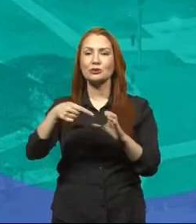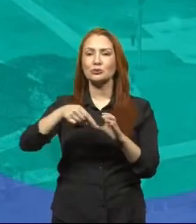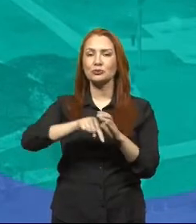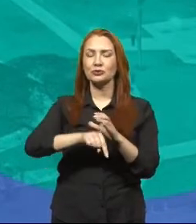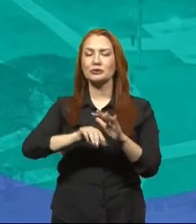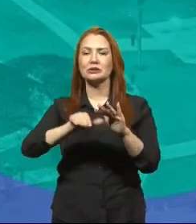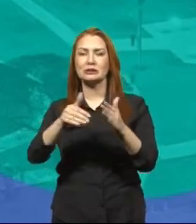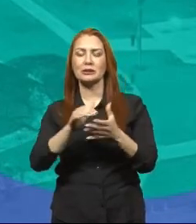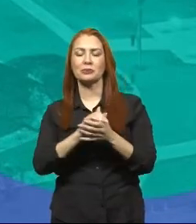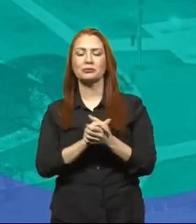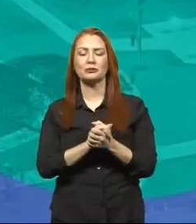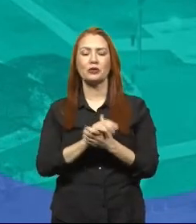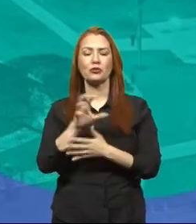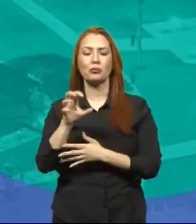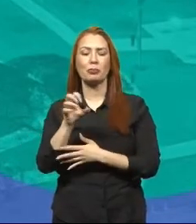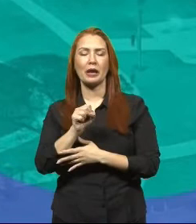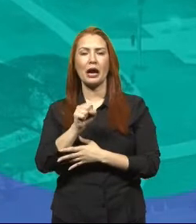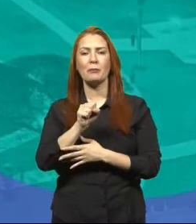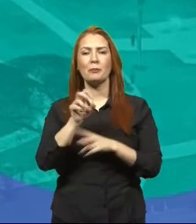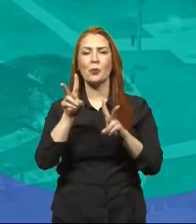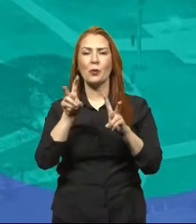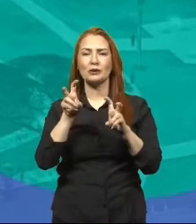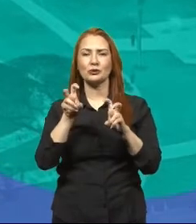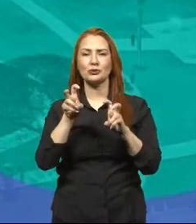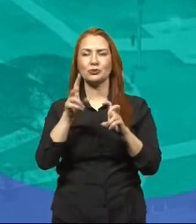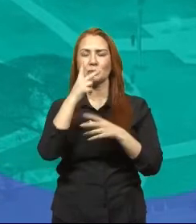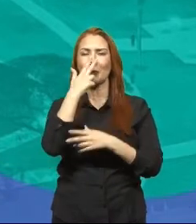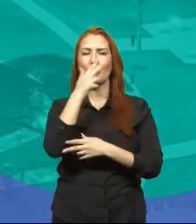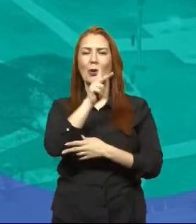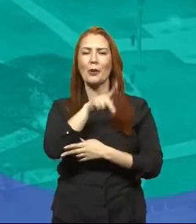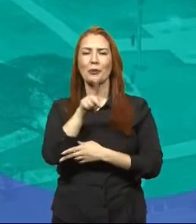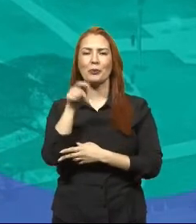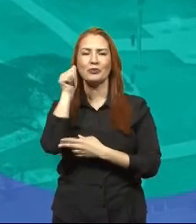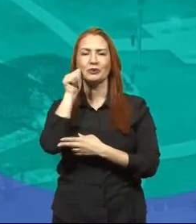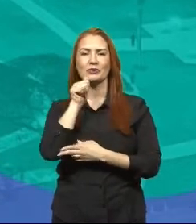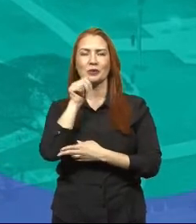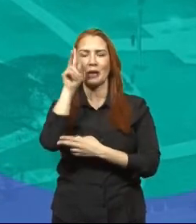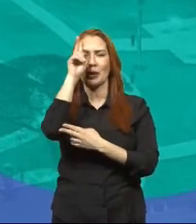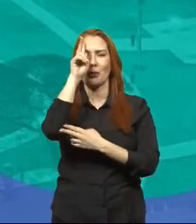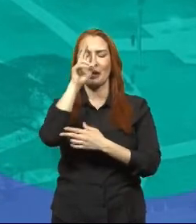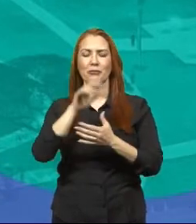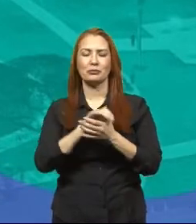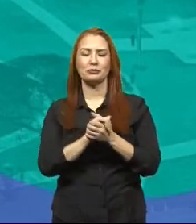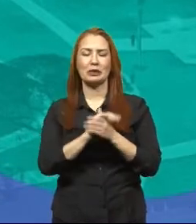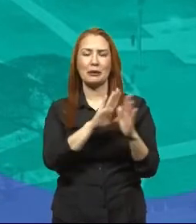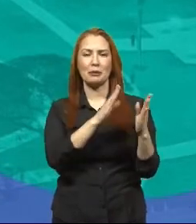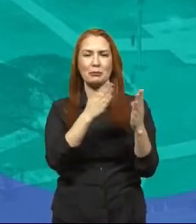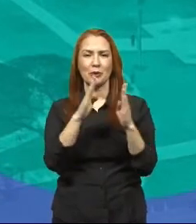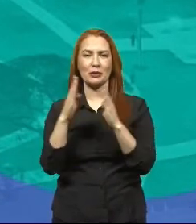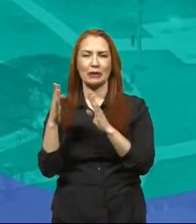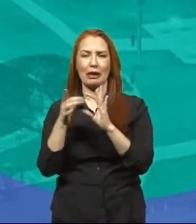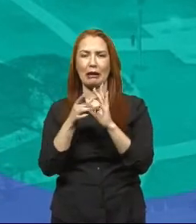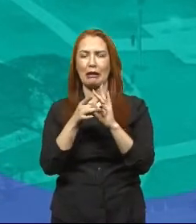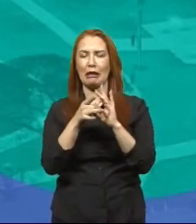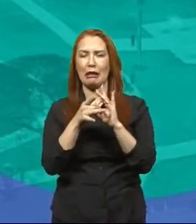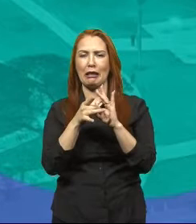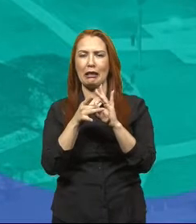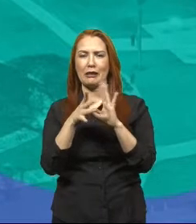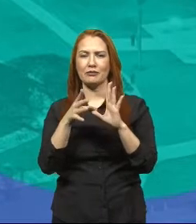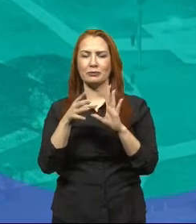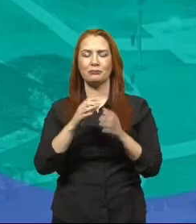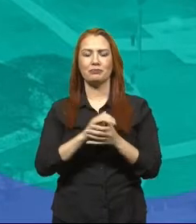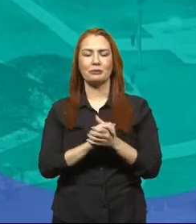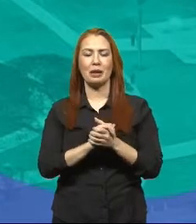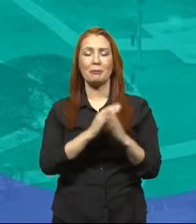professora Rosa falou, que eu acho que vale muito a pena. Nos velhos tempos, eu me lembro quando a Biblioteca do Vaticano ficou disponível a todo mundo e ficamos todos felizes de poder